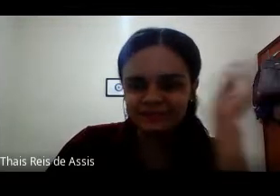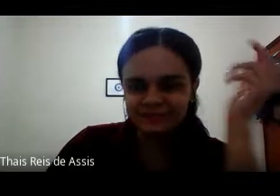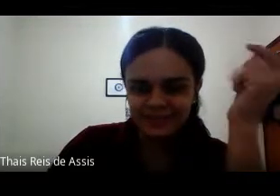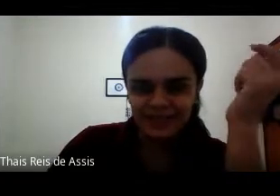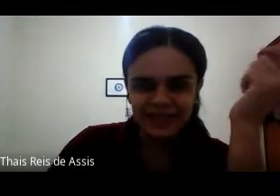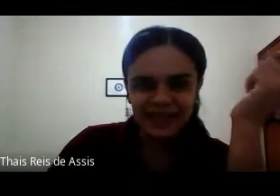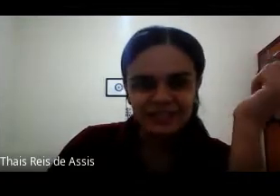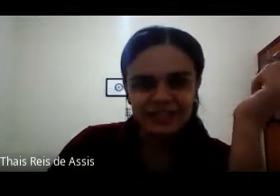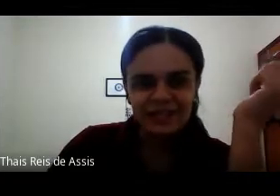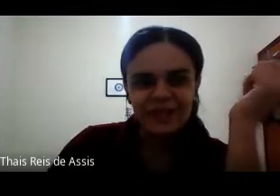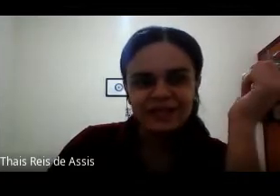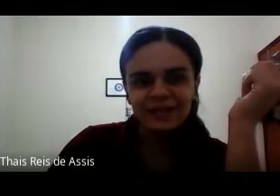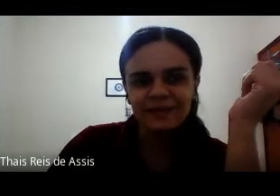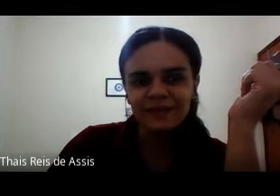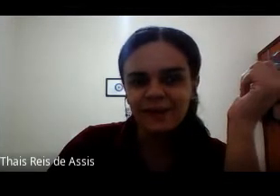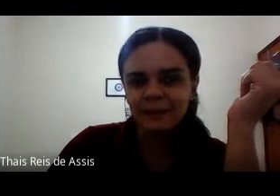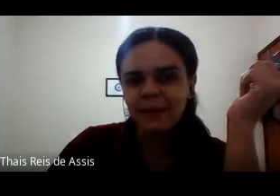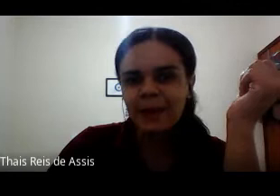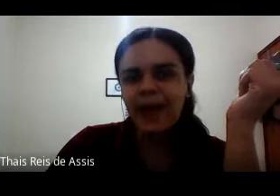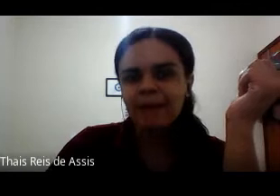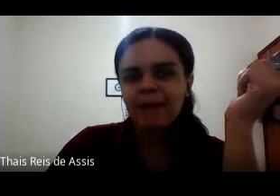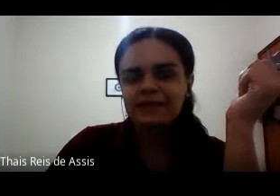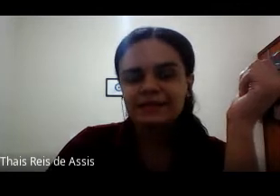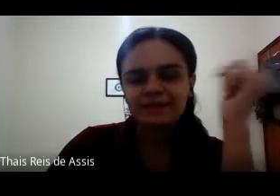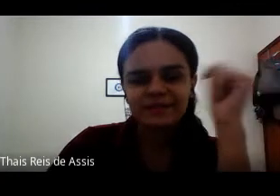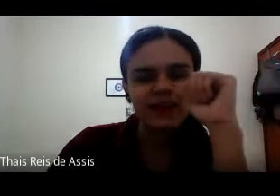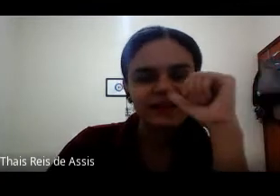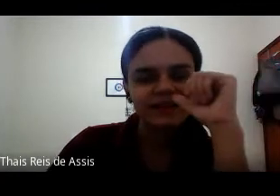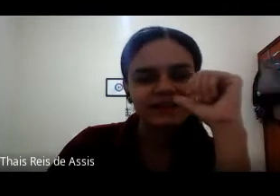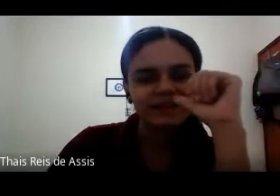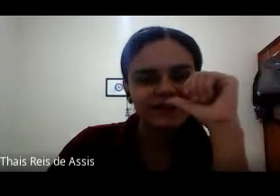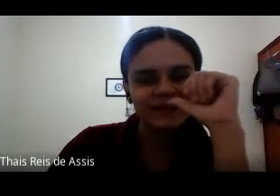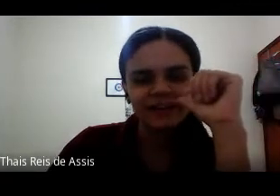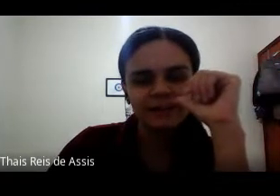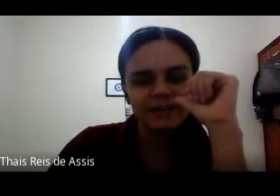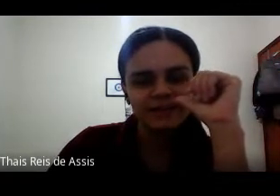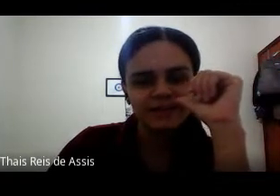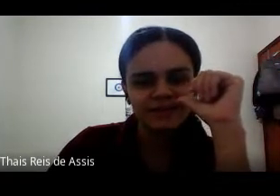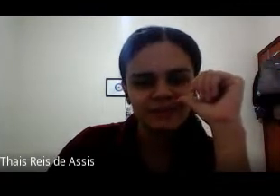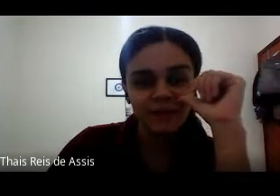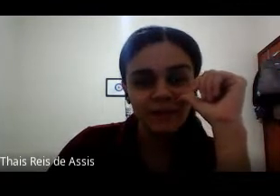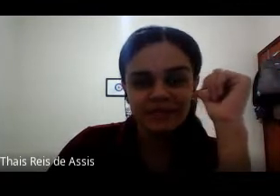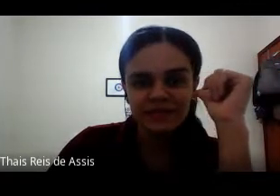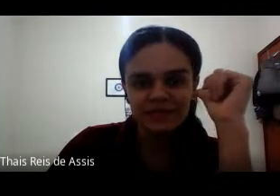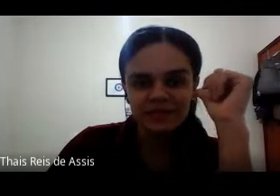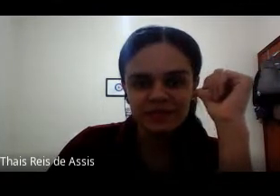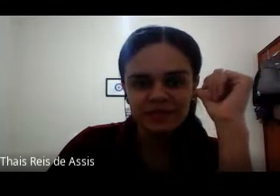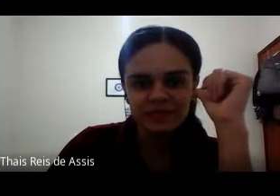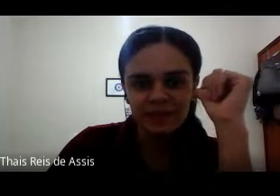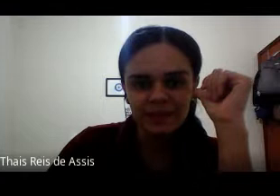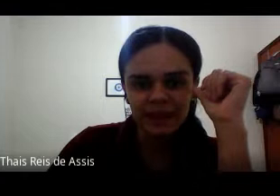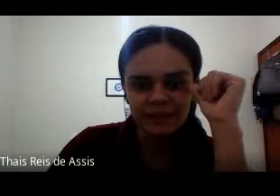Achei da grande, tinha essa coleção aqui, ó. A Barça. São Achei que era até menos livros, é uma coleção de